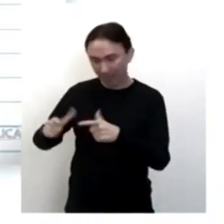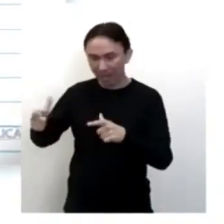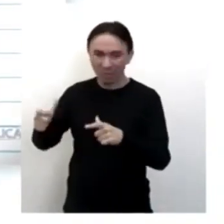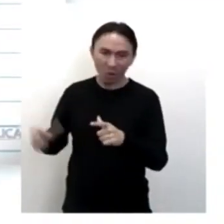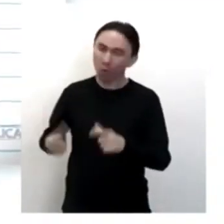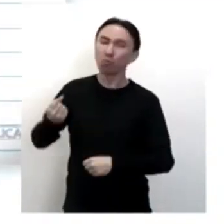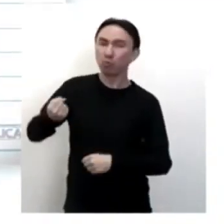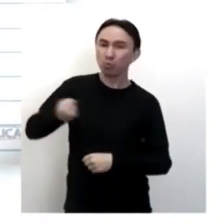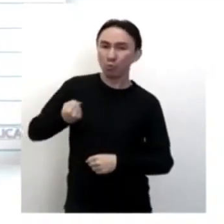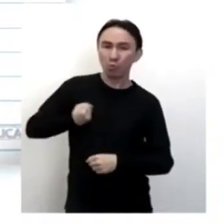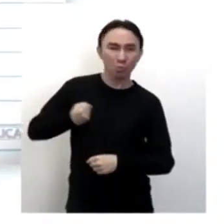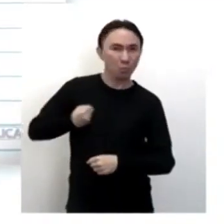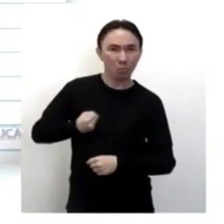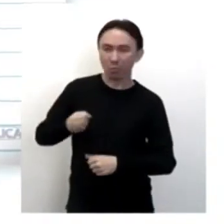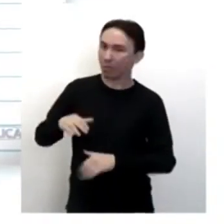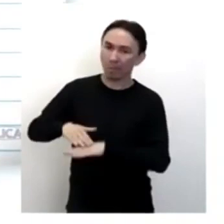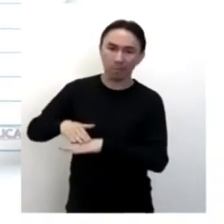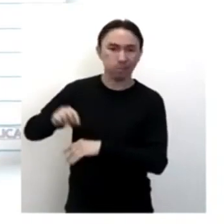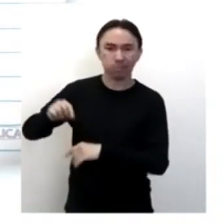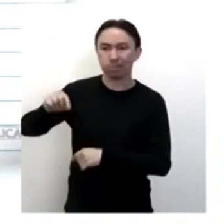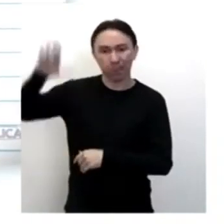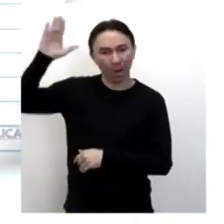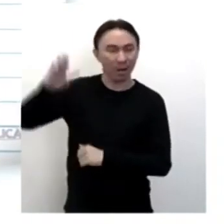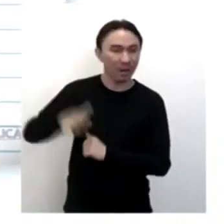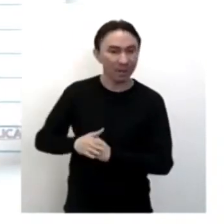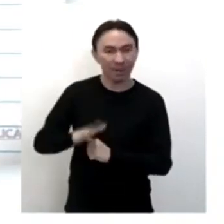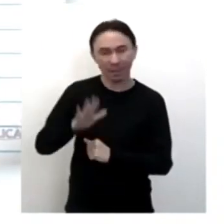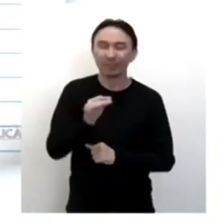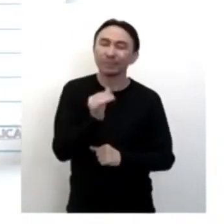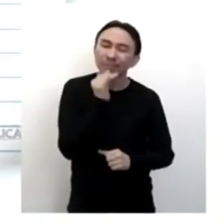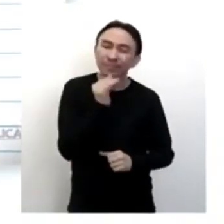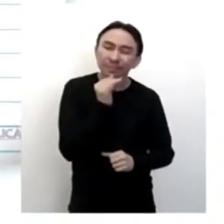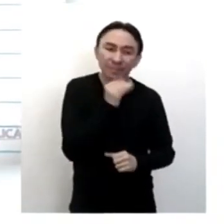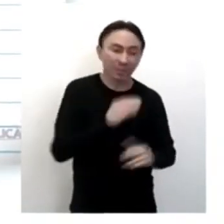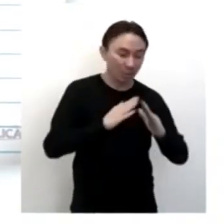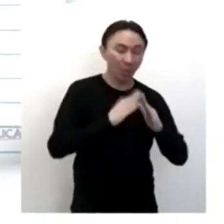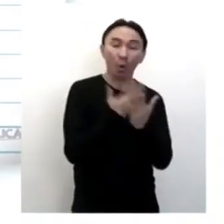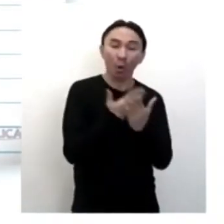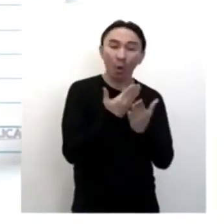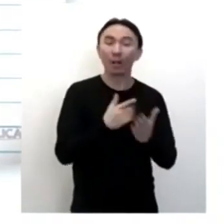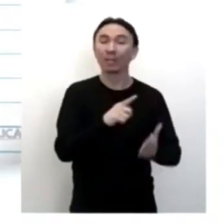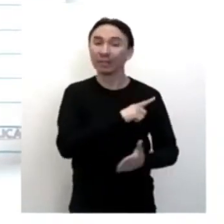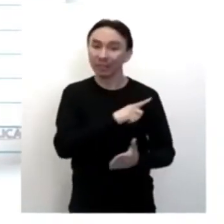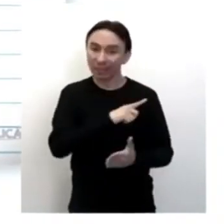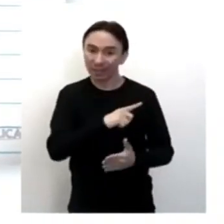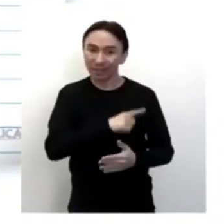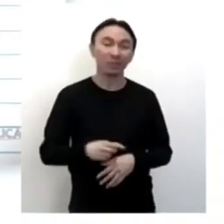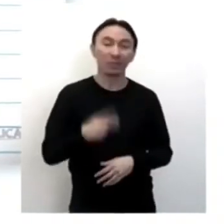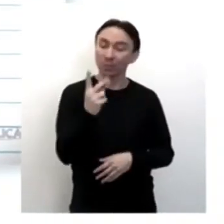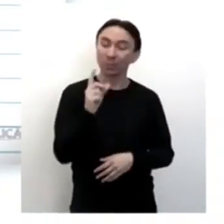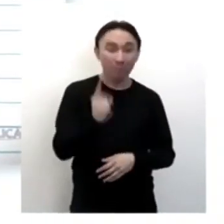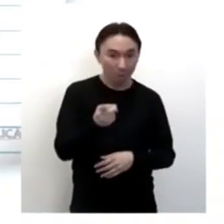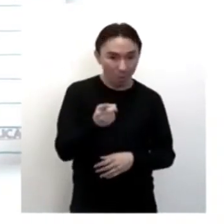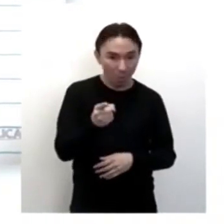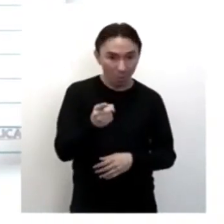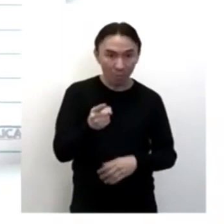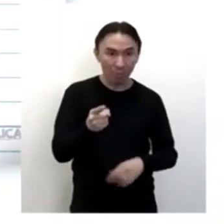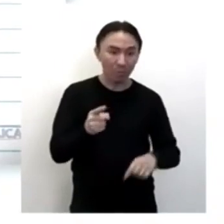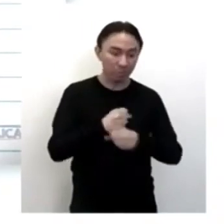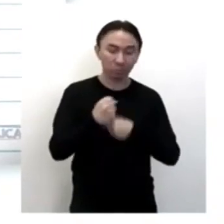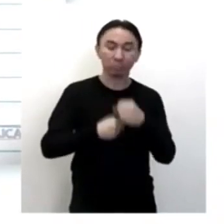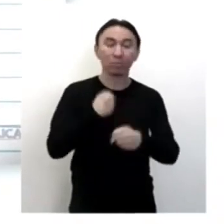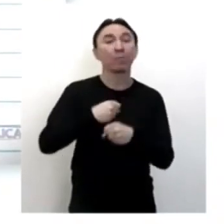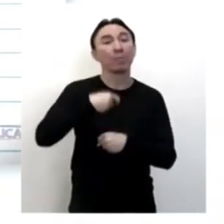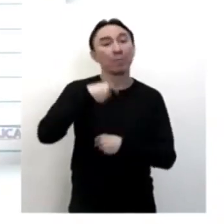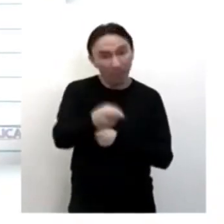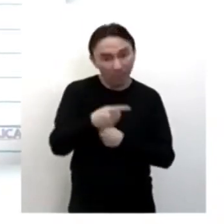exemplo, vamos pegar a escola de que falamos anteriormente e supor que ela tinha 2.000 estudantes em um ano, e no ano seguinte esse número dobrou. Portanto, houve